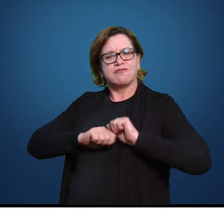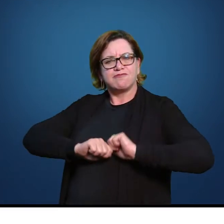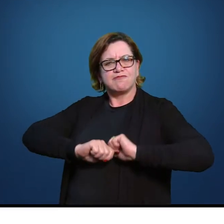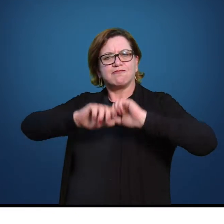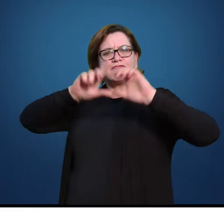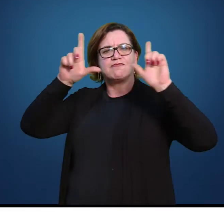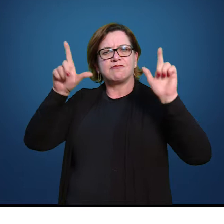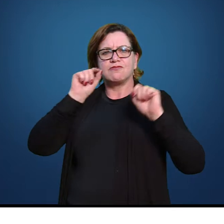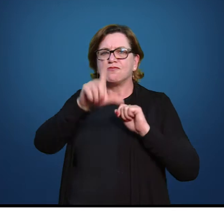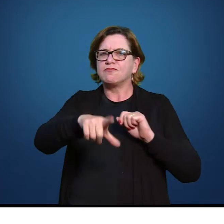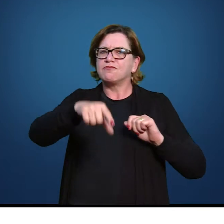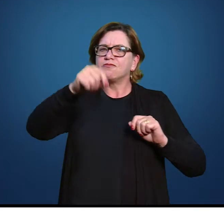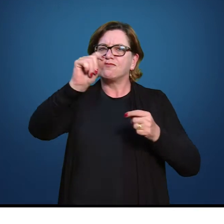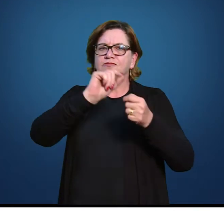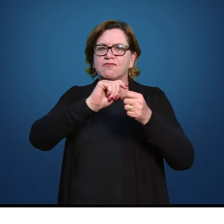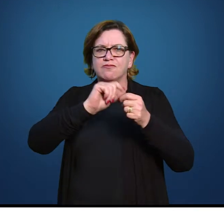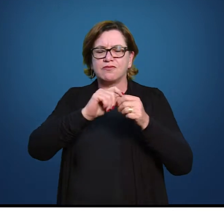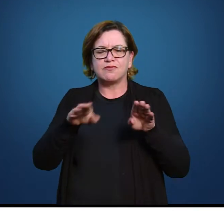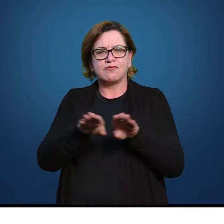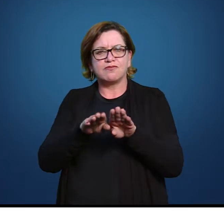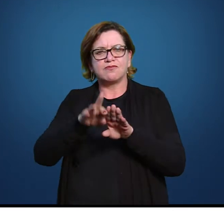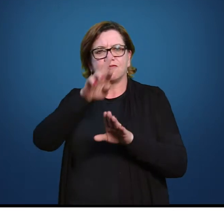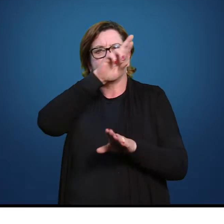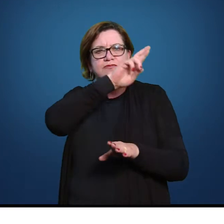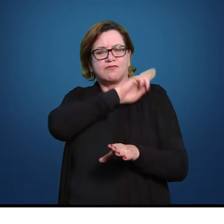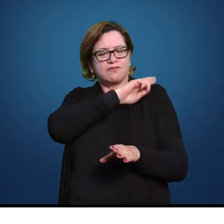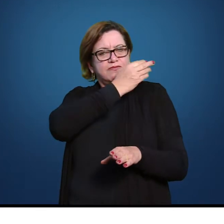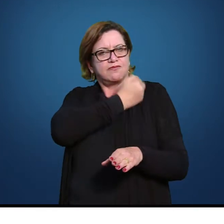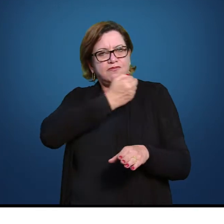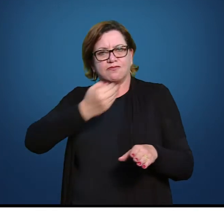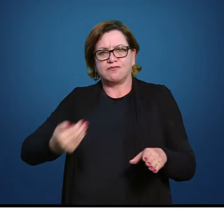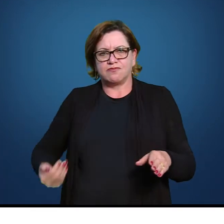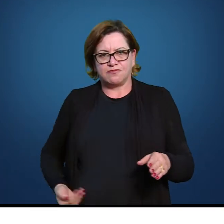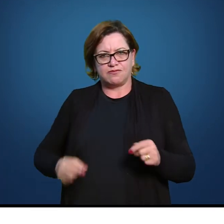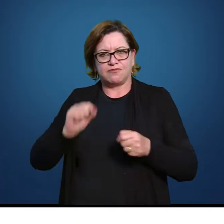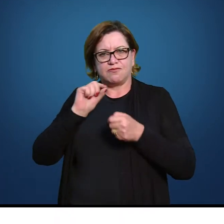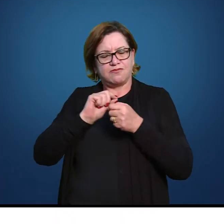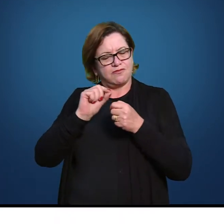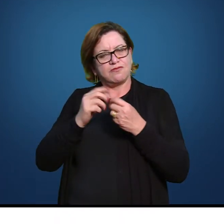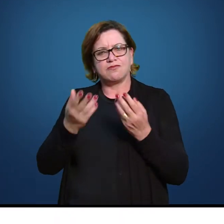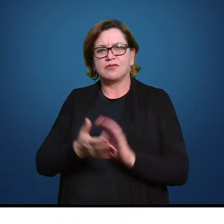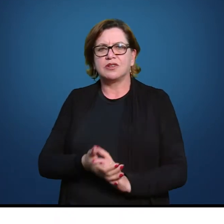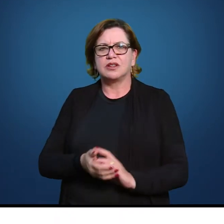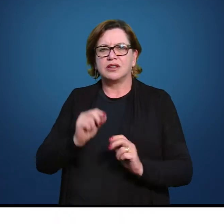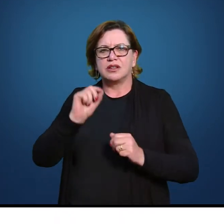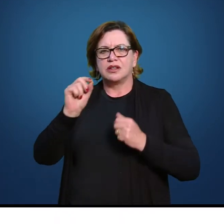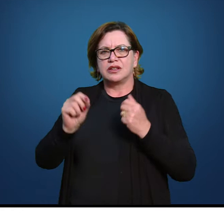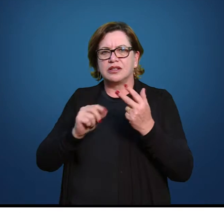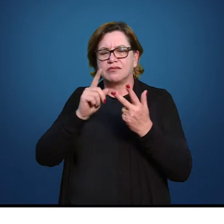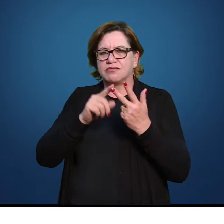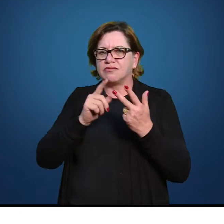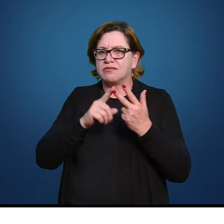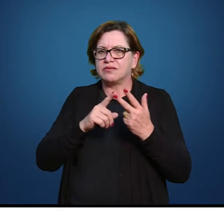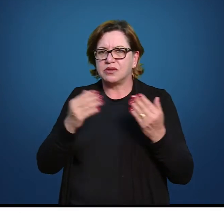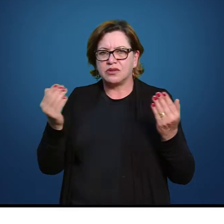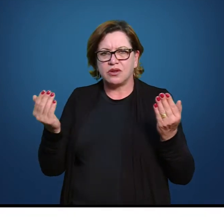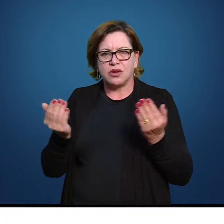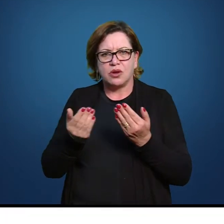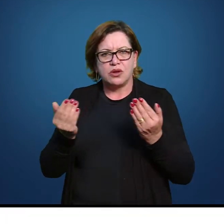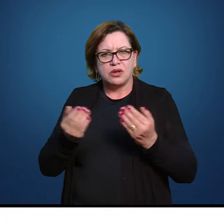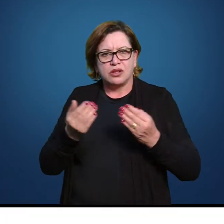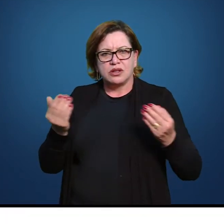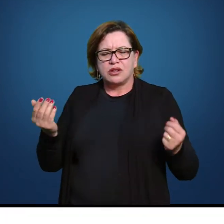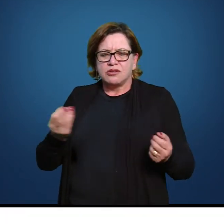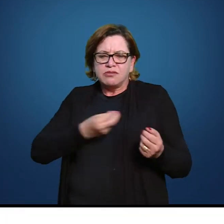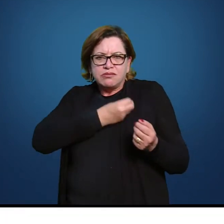das decisões e ações e a responsabilidade pública pelos atos praticados. O que é a publicidade? Hoje